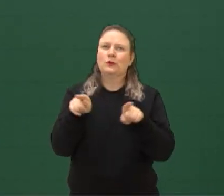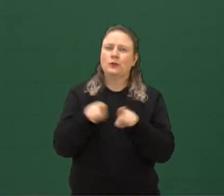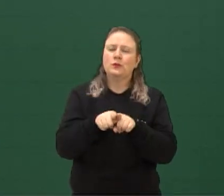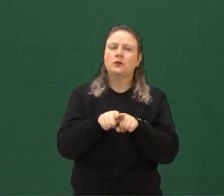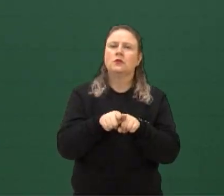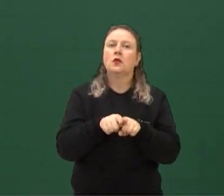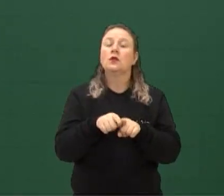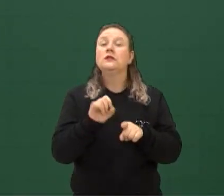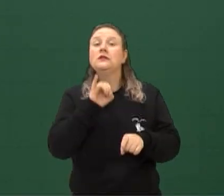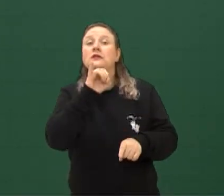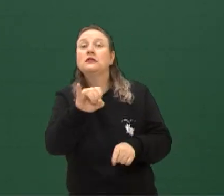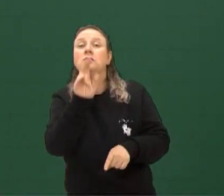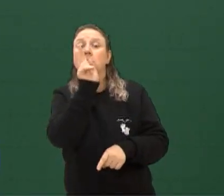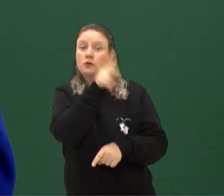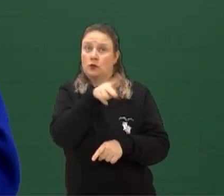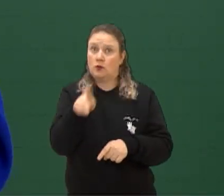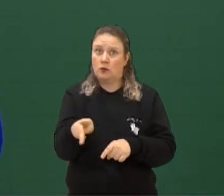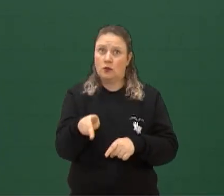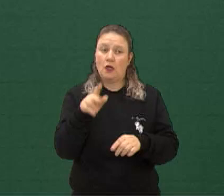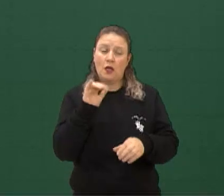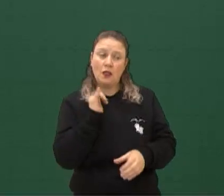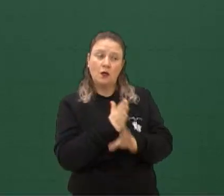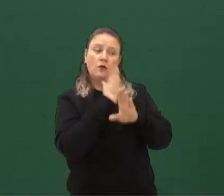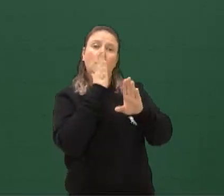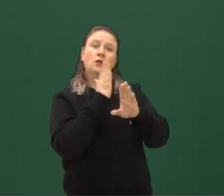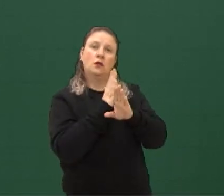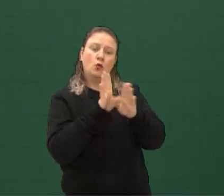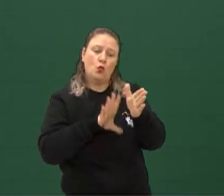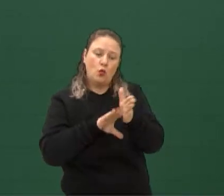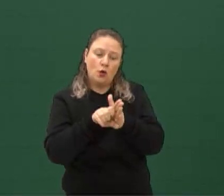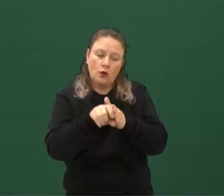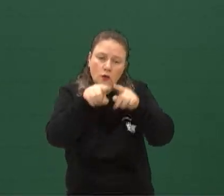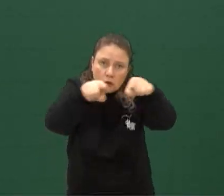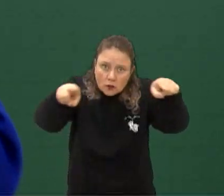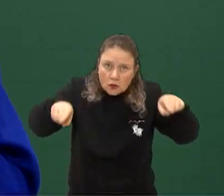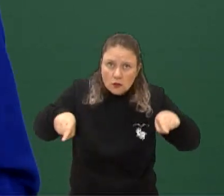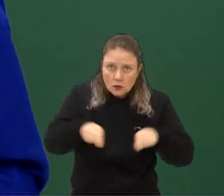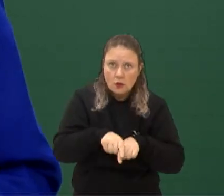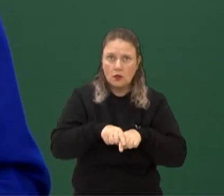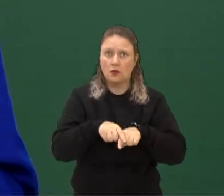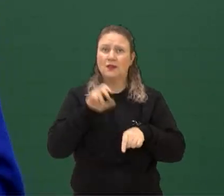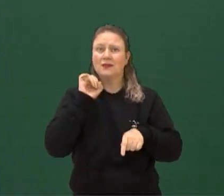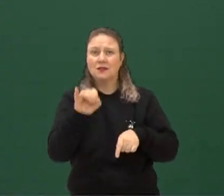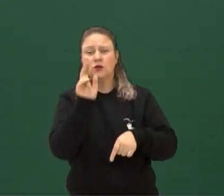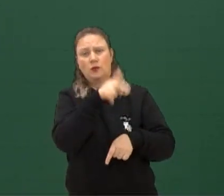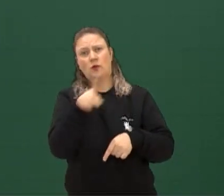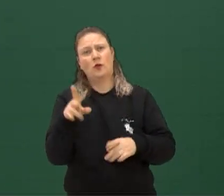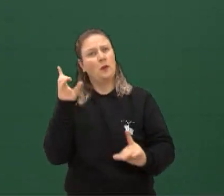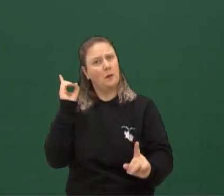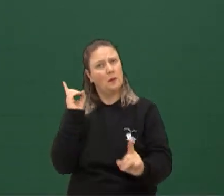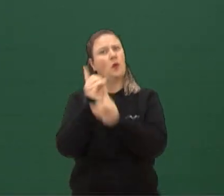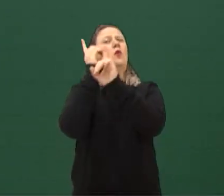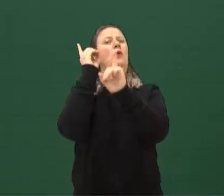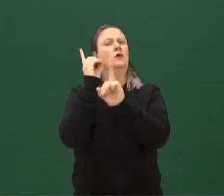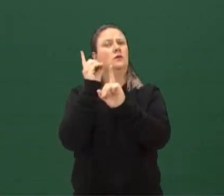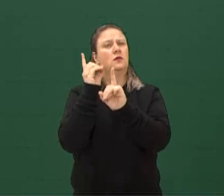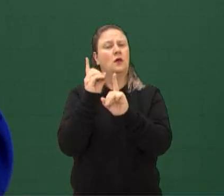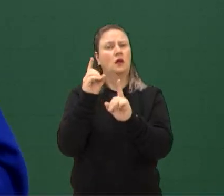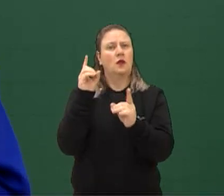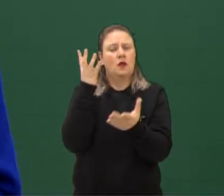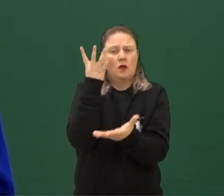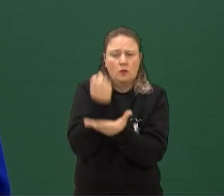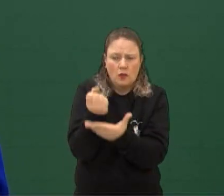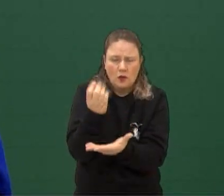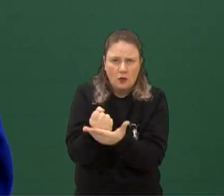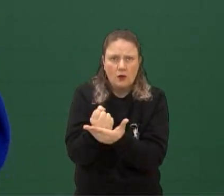professor, né, pelo ambiente virtual, pelo ambiente online, marcar uma aula com você, marcar um encontro com você, pelo aplicativo do Aula Paraná ou